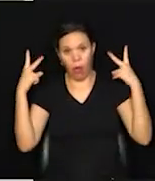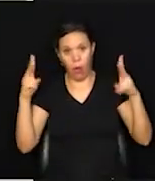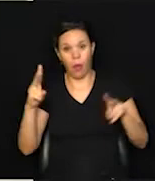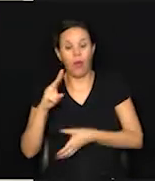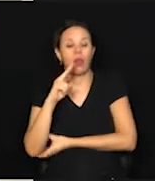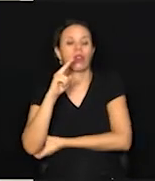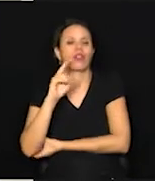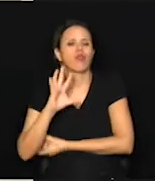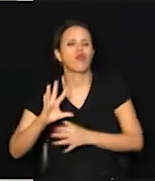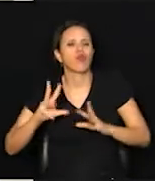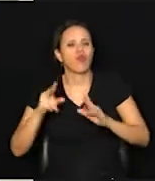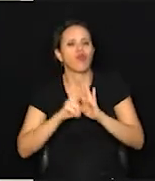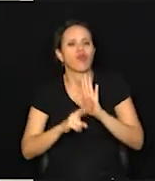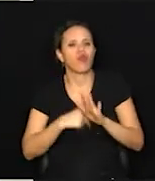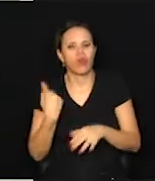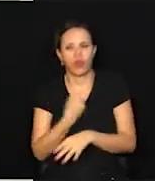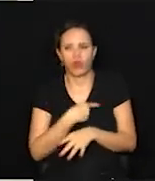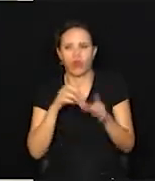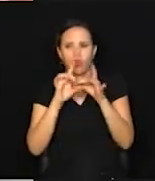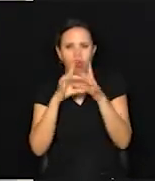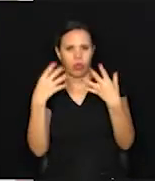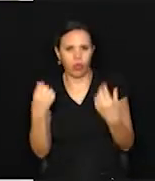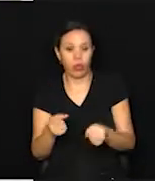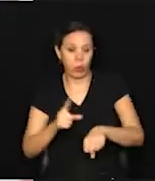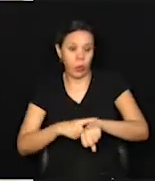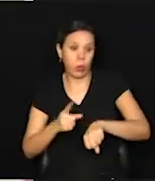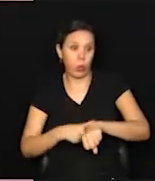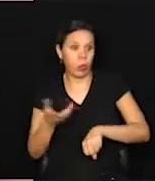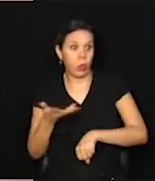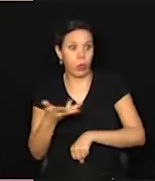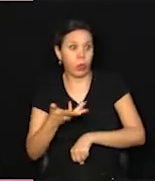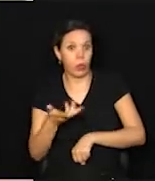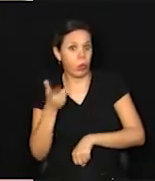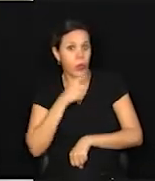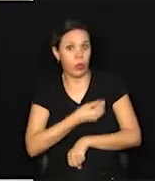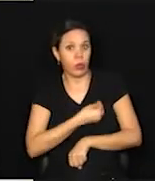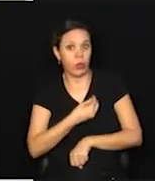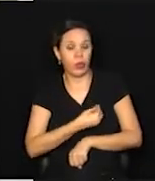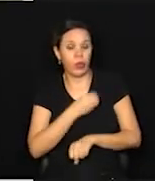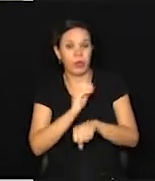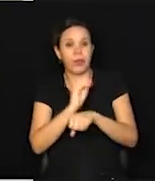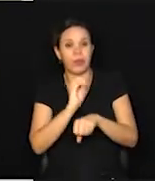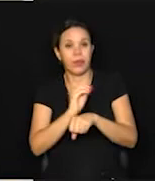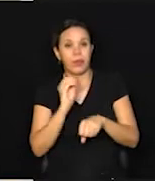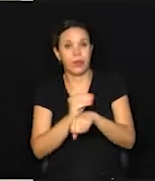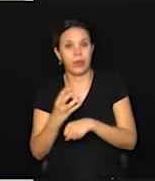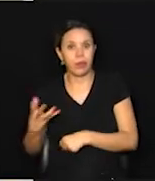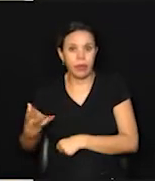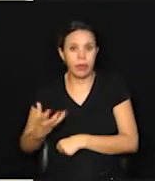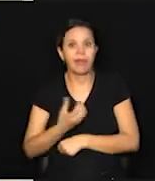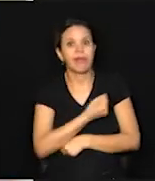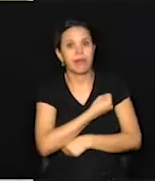todas as medidas que possam nos permitir ganhar tempo com vidas sendo preservadas e salvas,